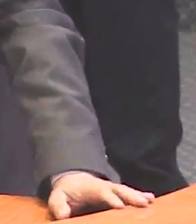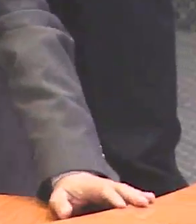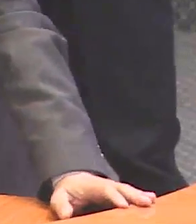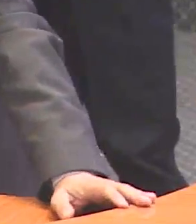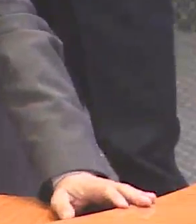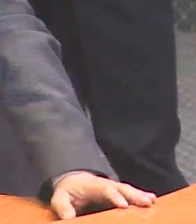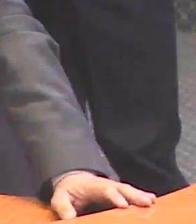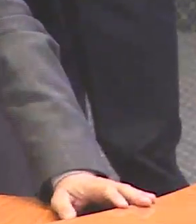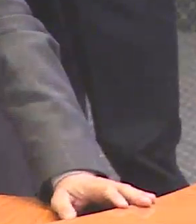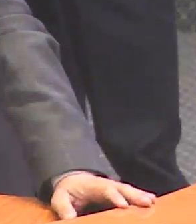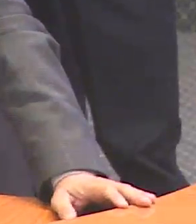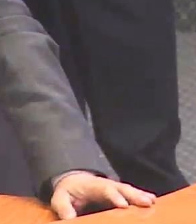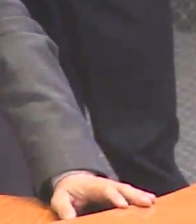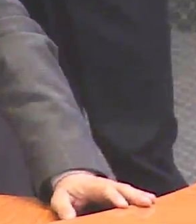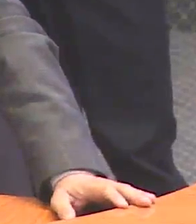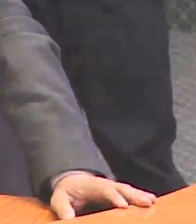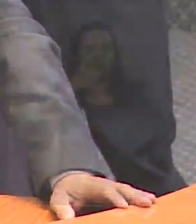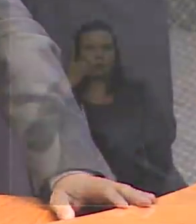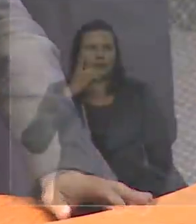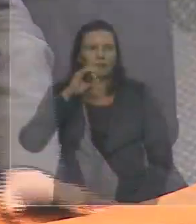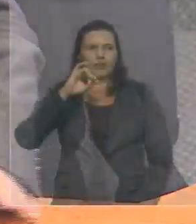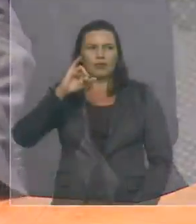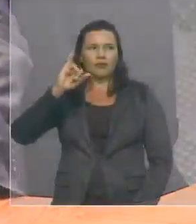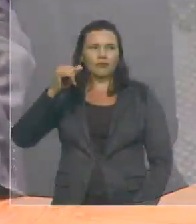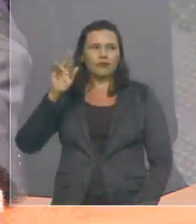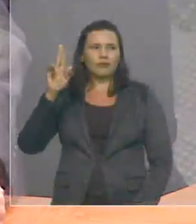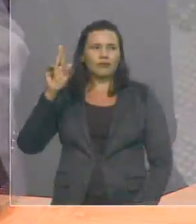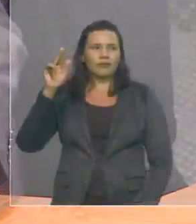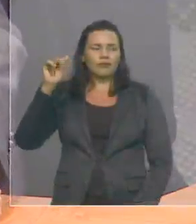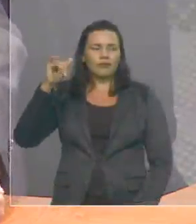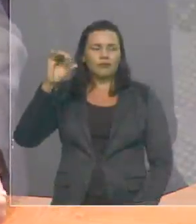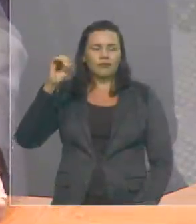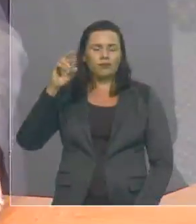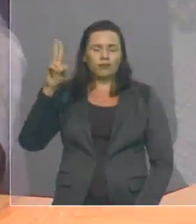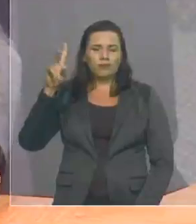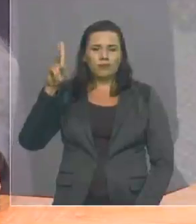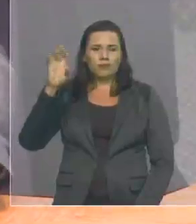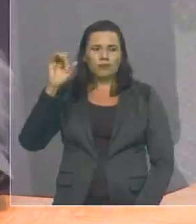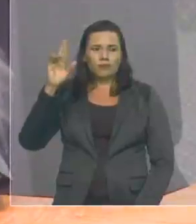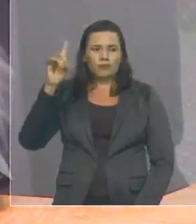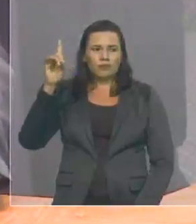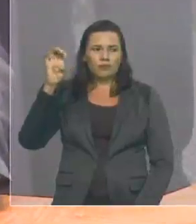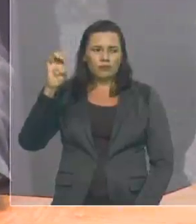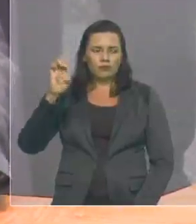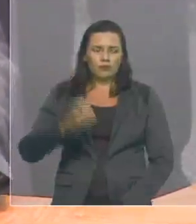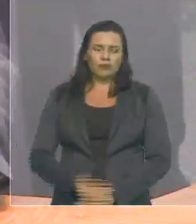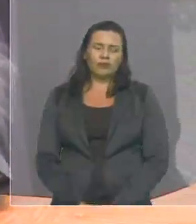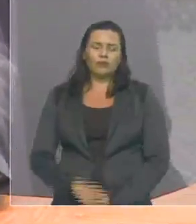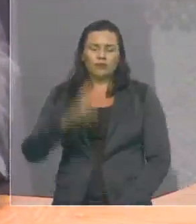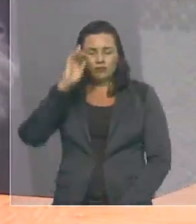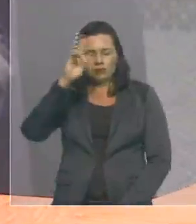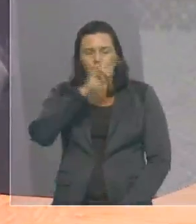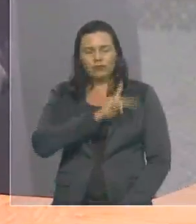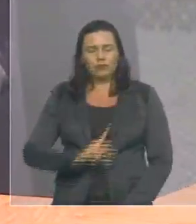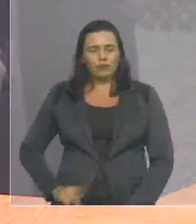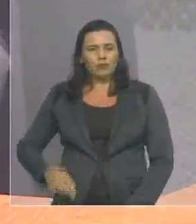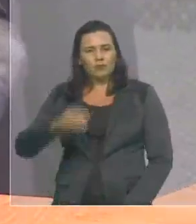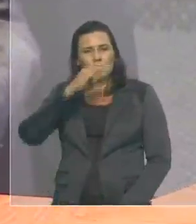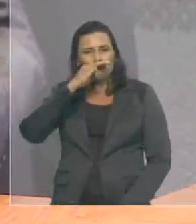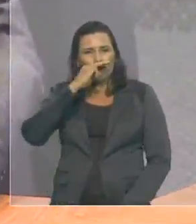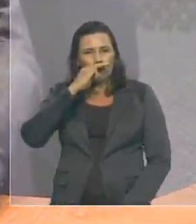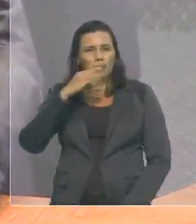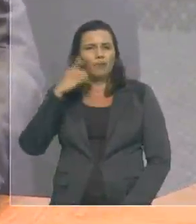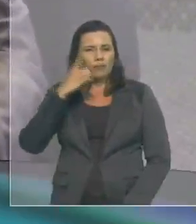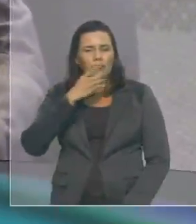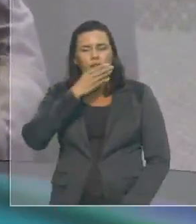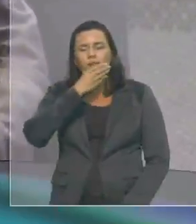Que Deus nos abençoe a todos. Excelentíssimo senhor presidente Humberto Coutinho, excelentíssimos senhores e senhoras